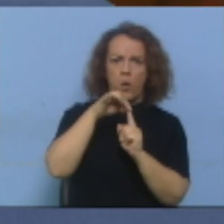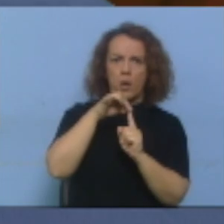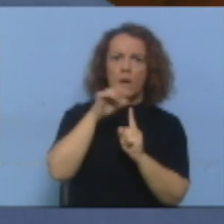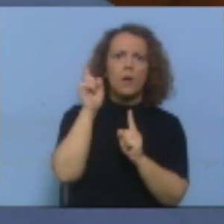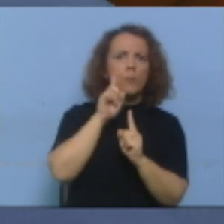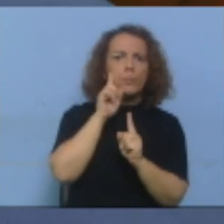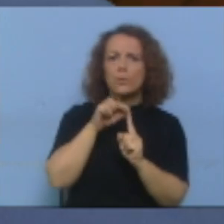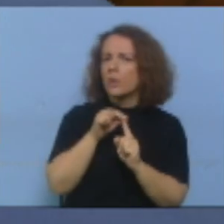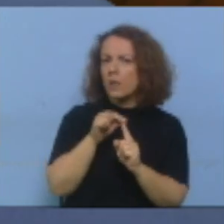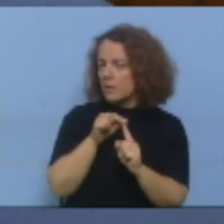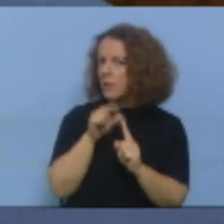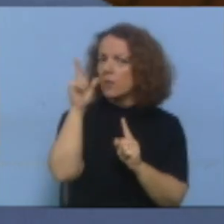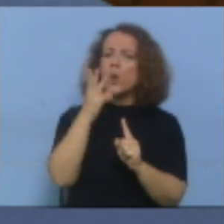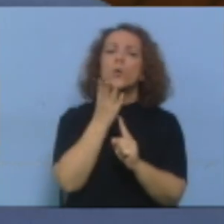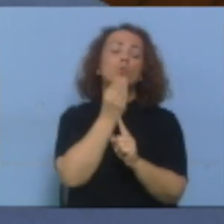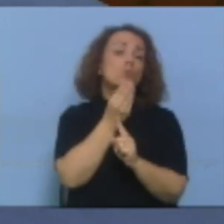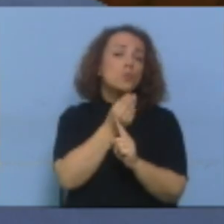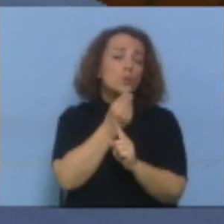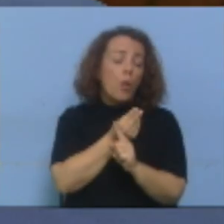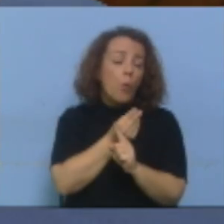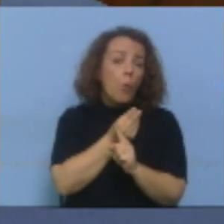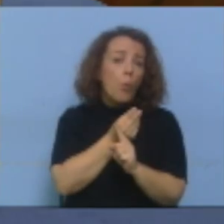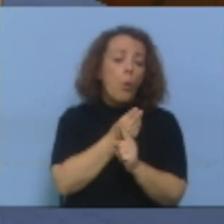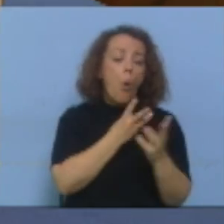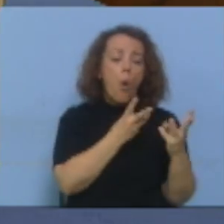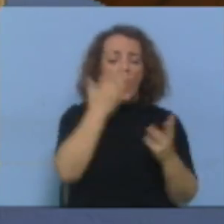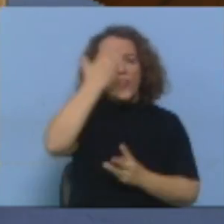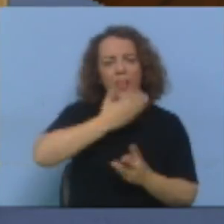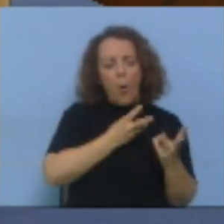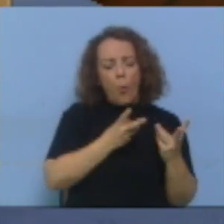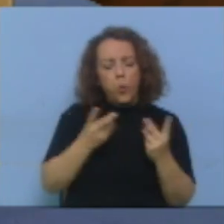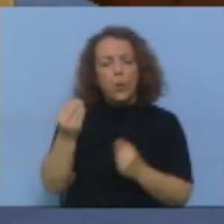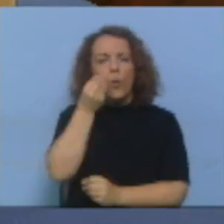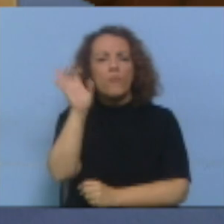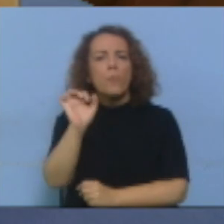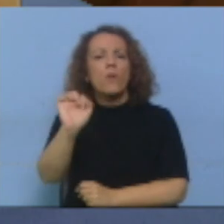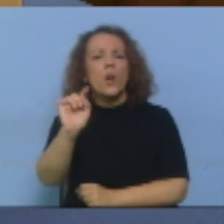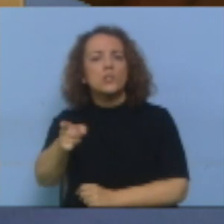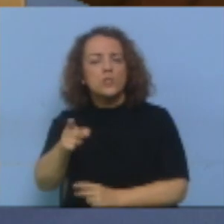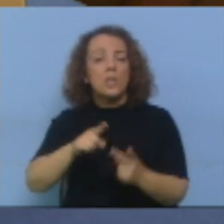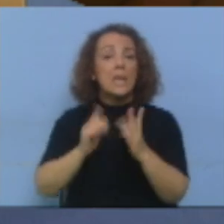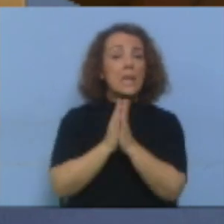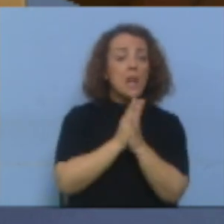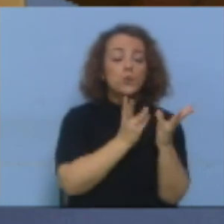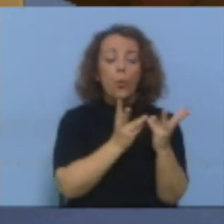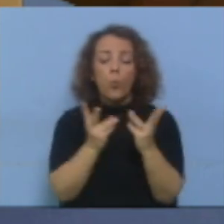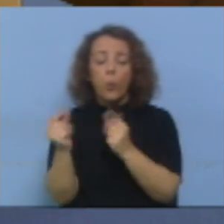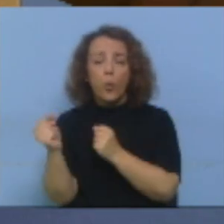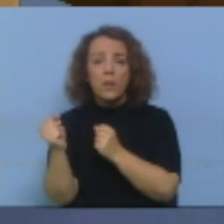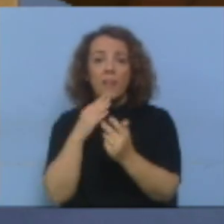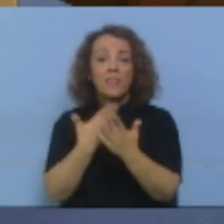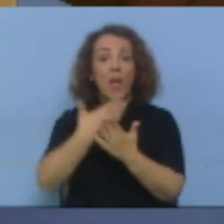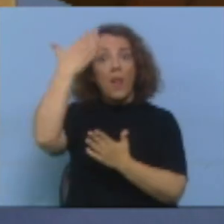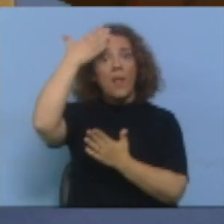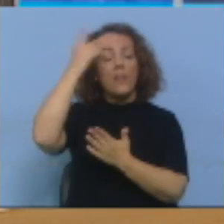forma como o judeu conta o dia e que a Igreja também conta o dia para as grandes